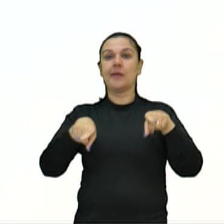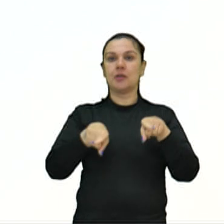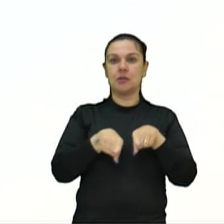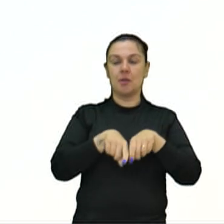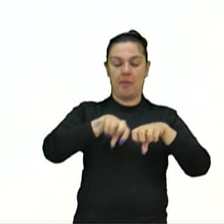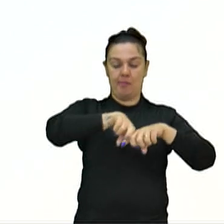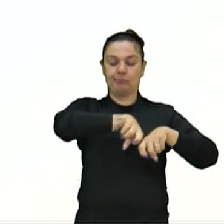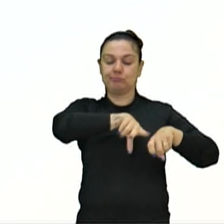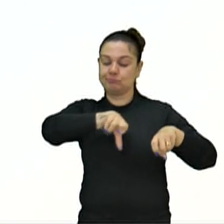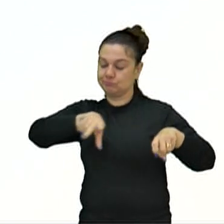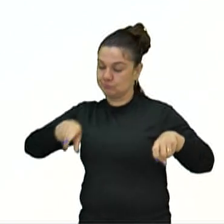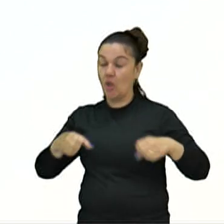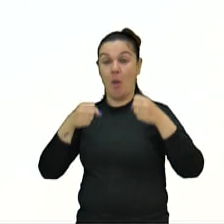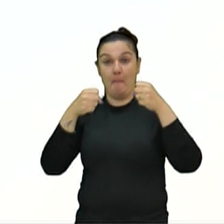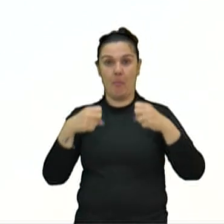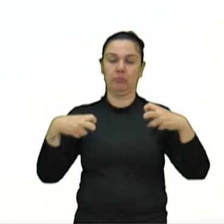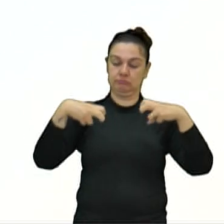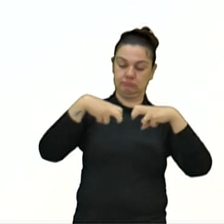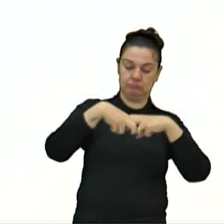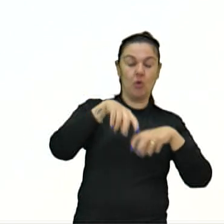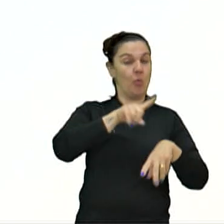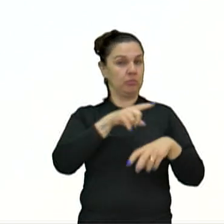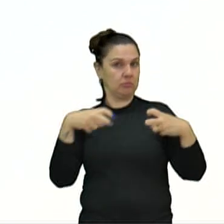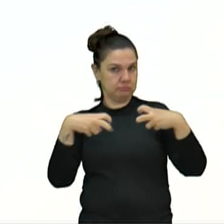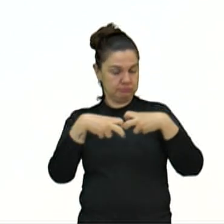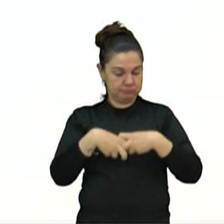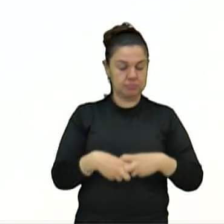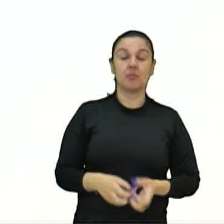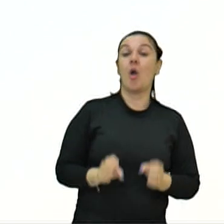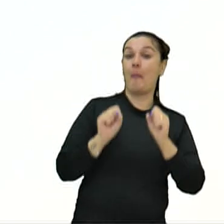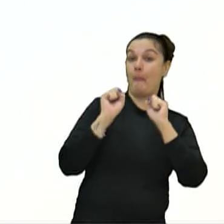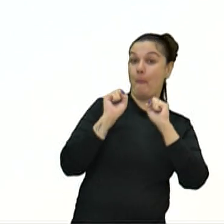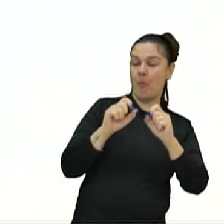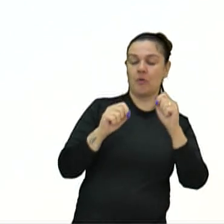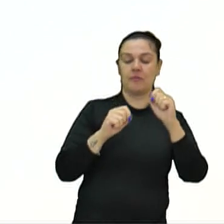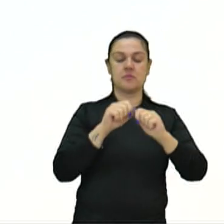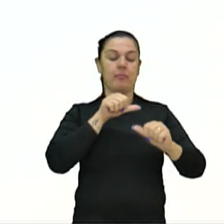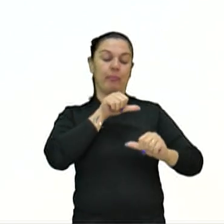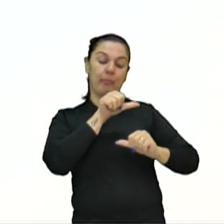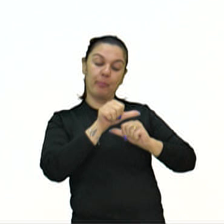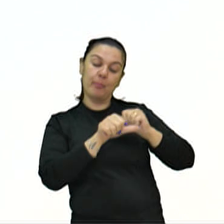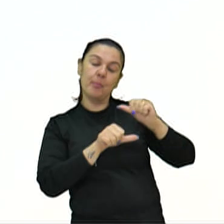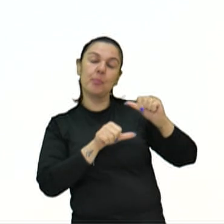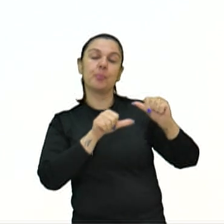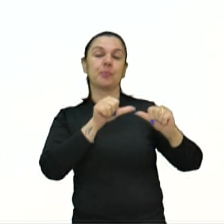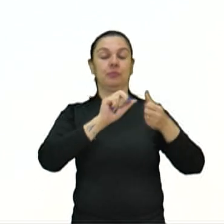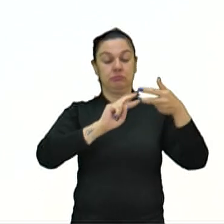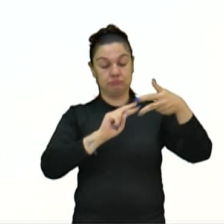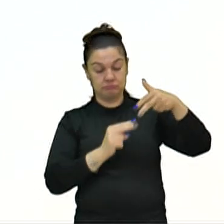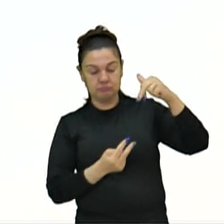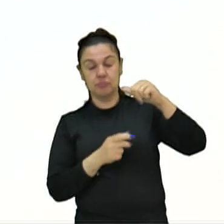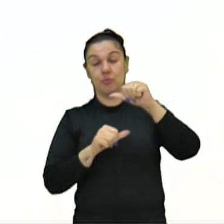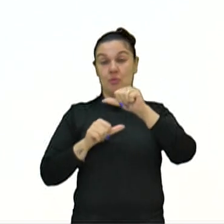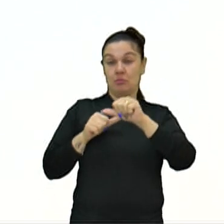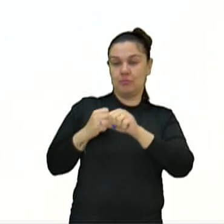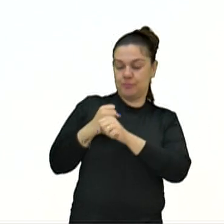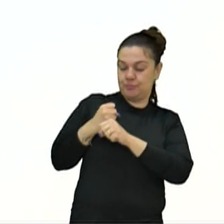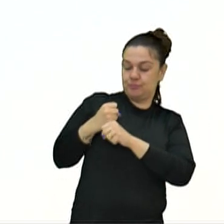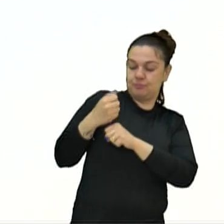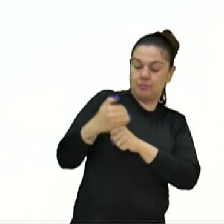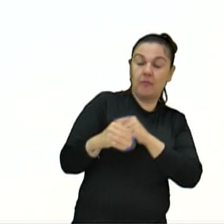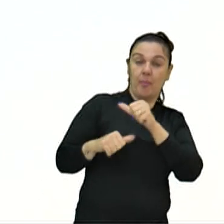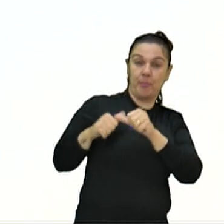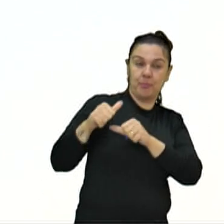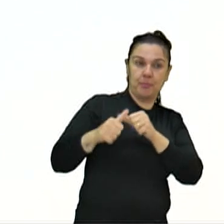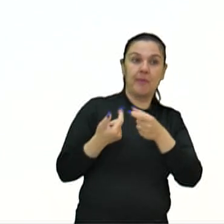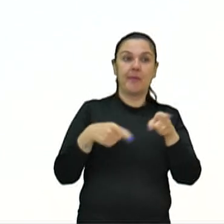se sexuada ou assexuadamente. É capaz de sofrer mutação, ou seja, ele altera, né, ao longo das gerações